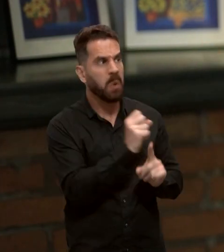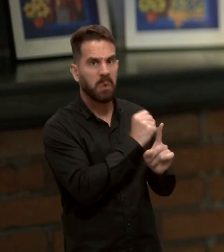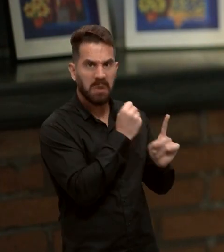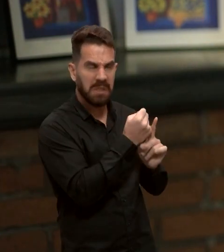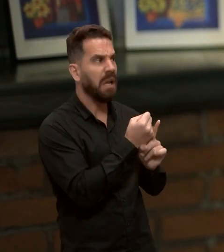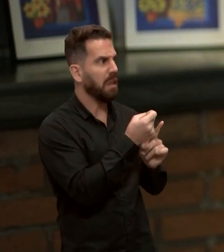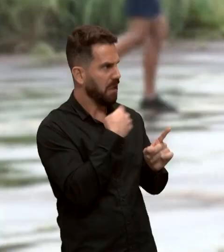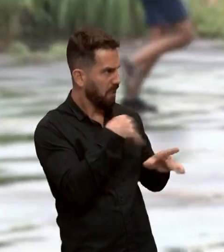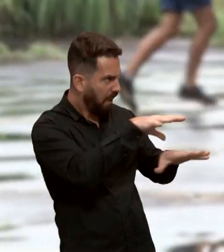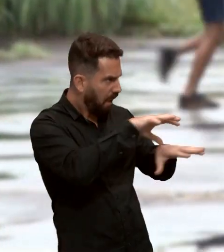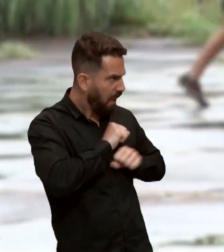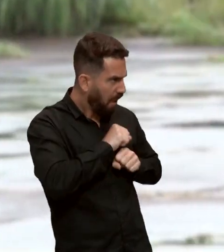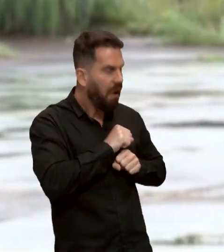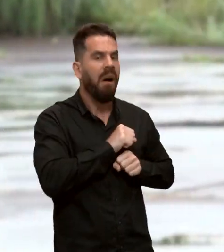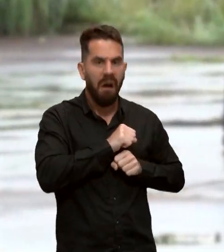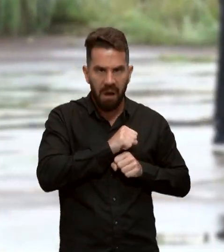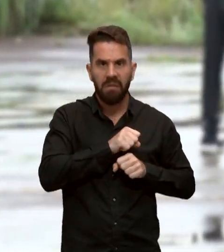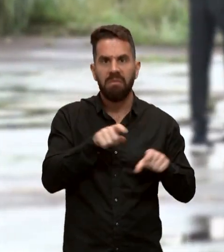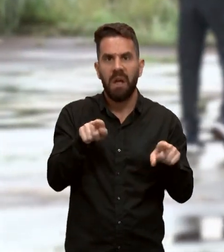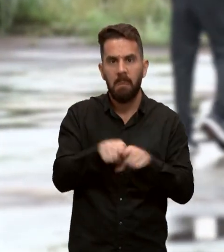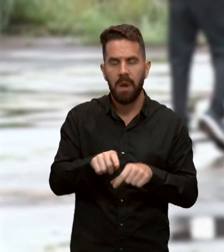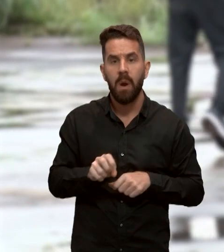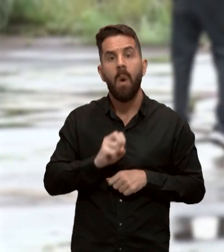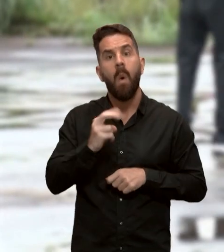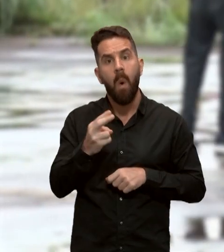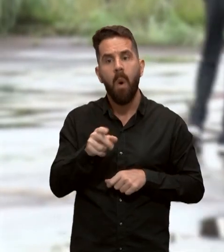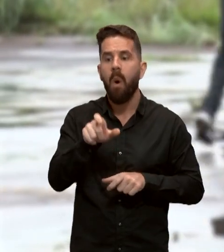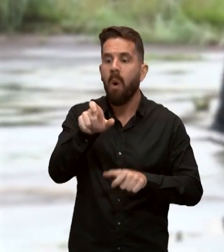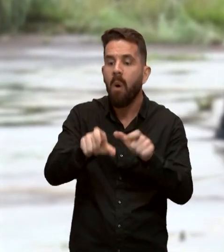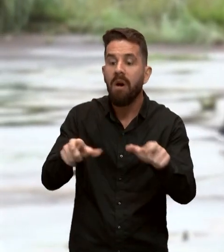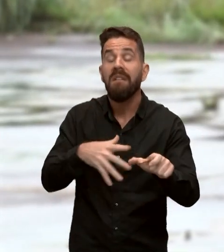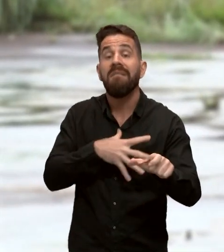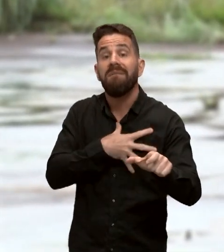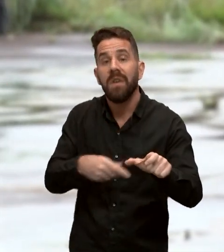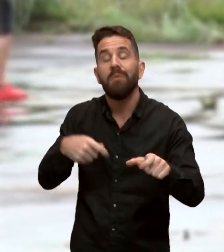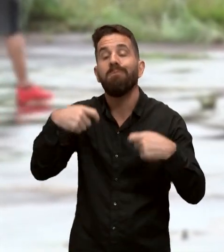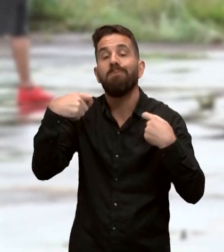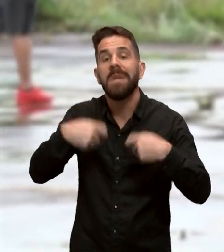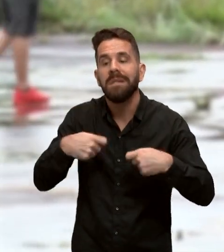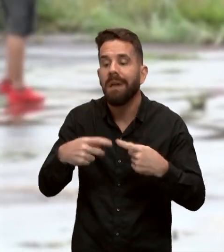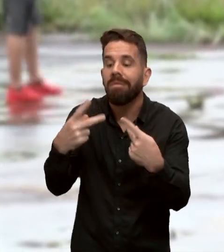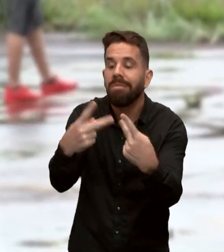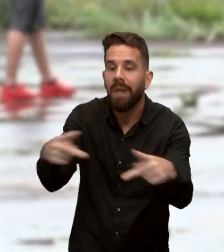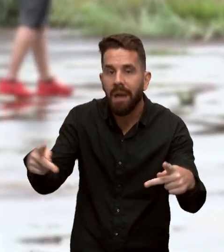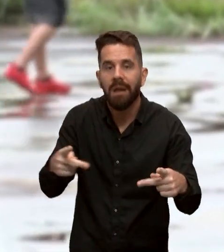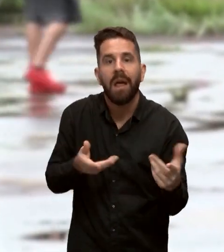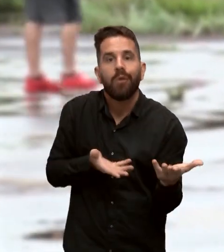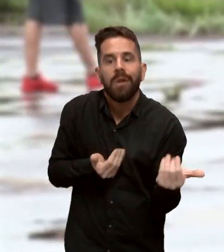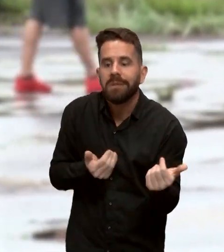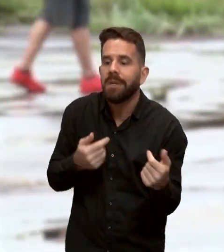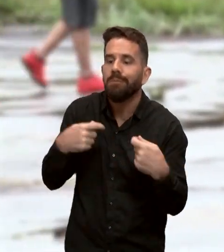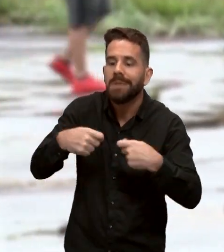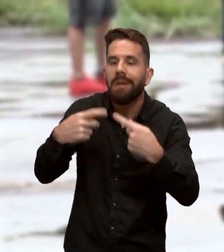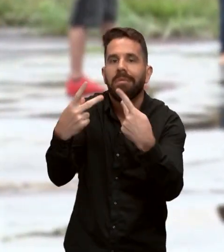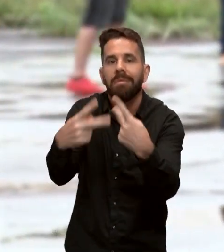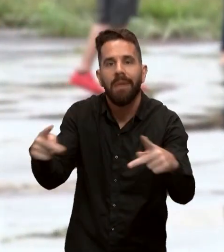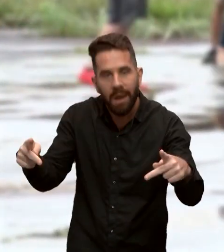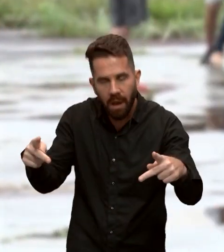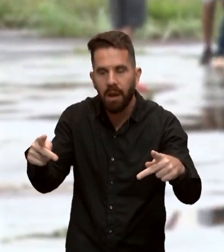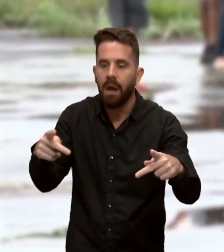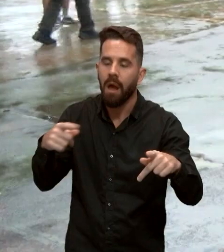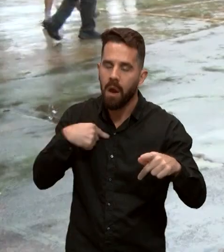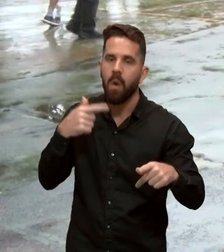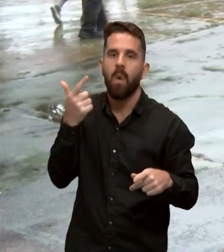pode entender aquilo que o seu filho precisa, aquilo que o adolescente precisa. Então, o recado é estar